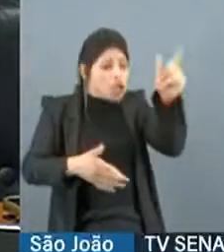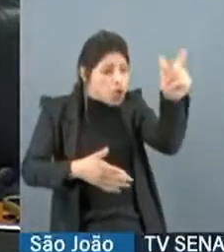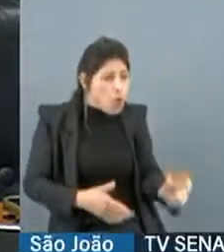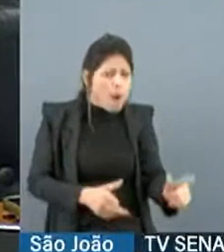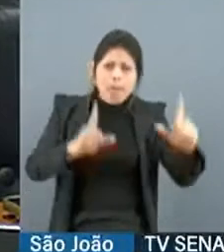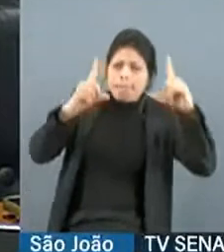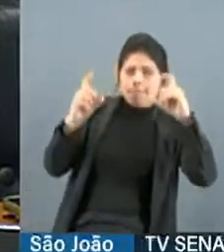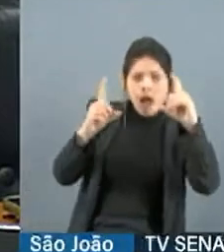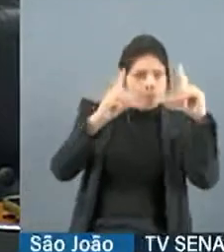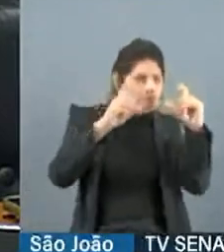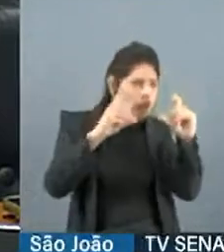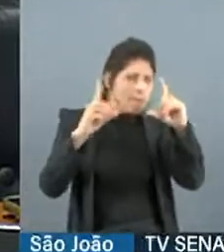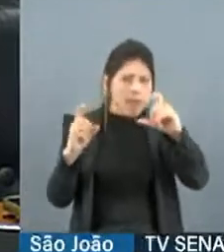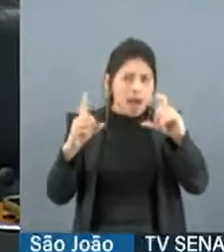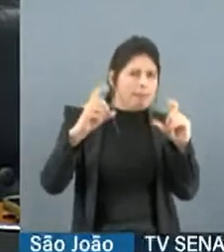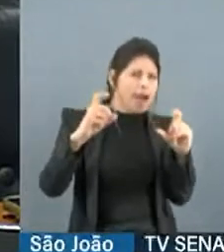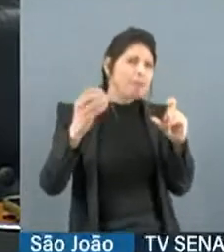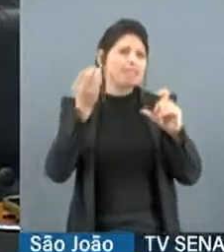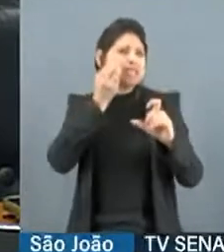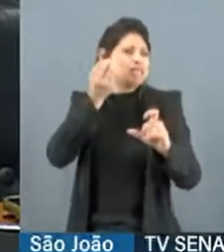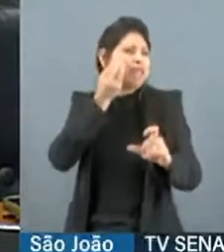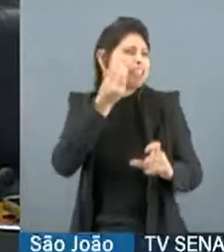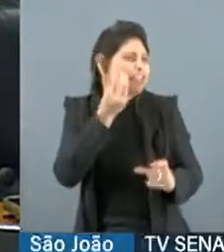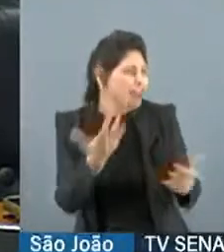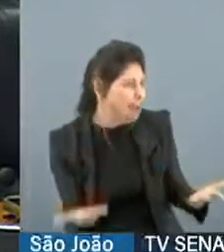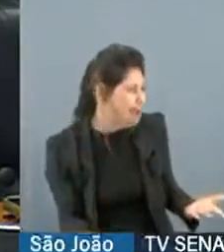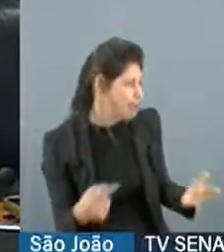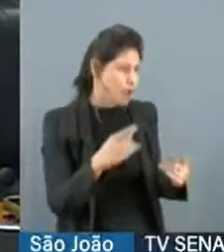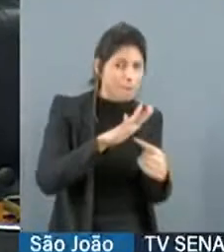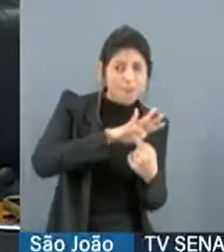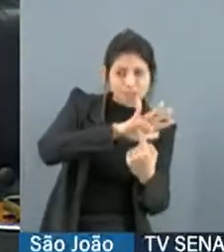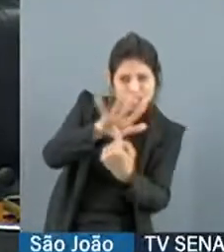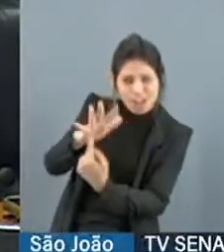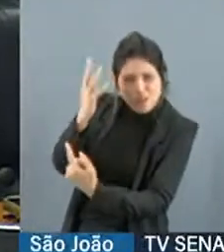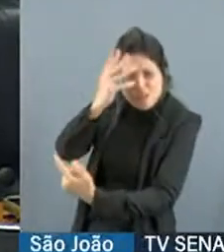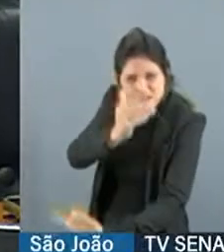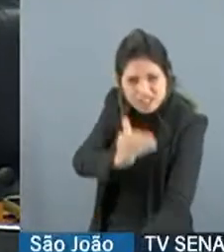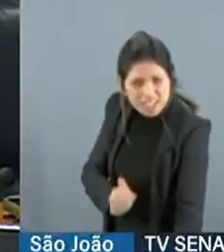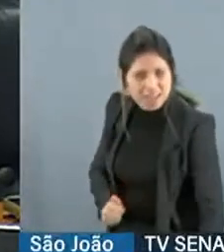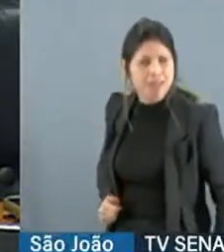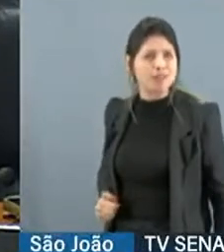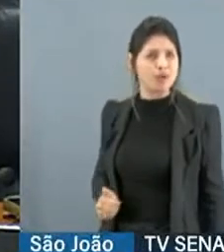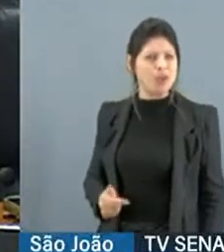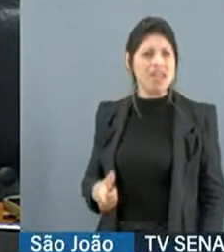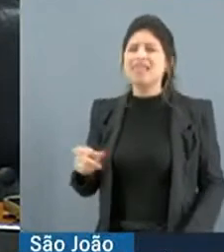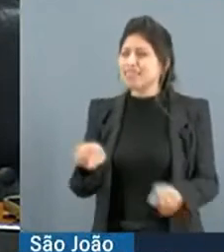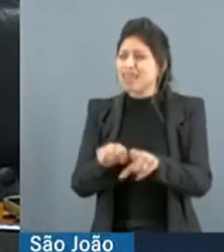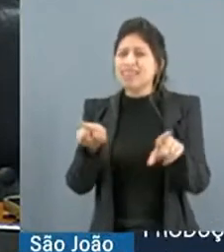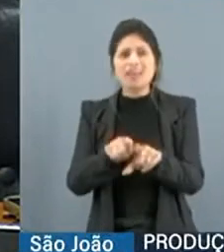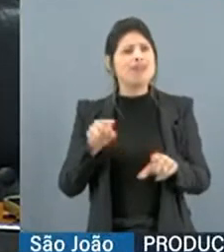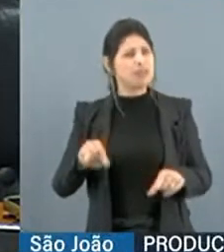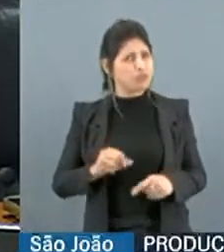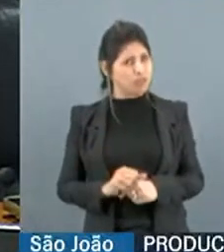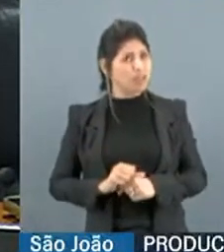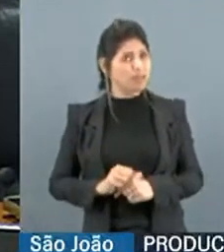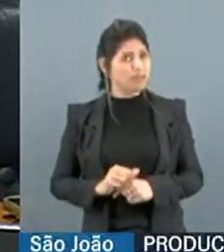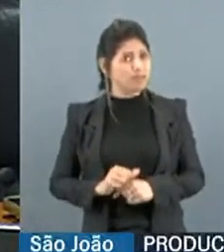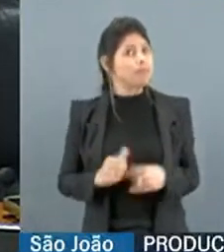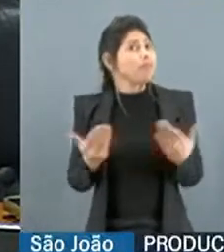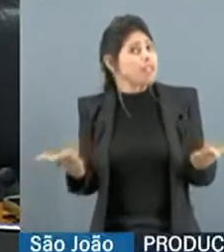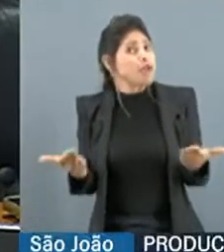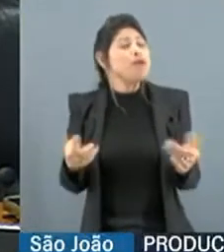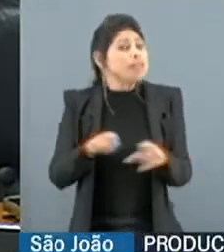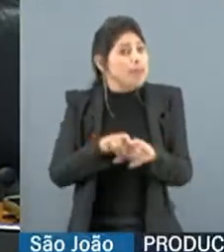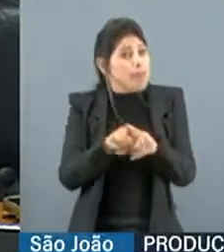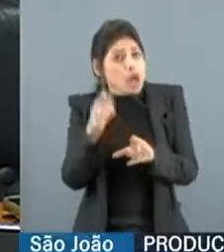Reuters naquele ensaio fotográfico para sair bonito, a quebra do Palácio do Planalto?